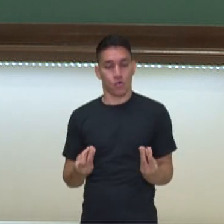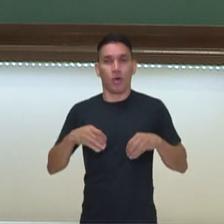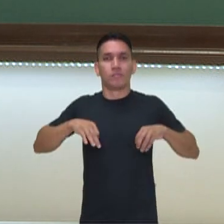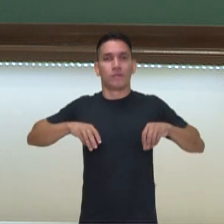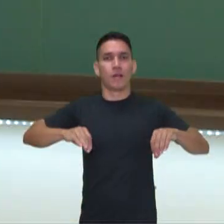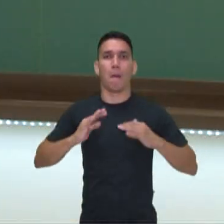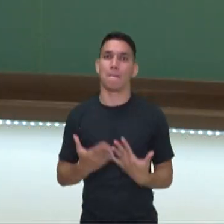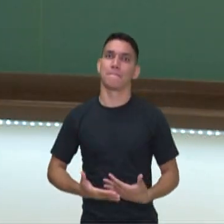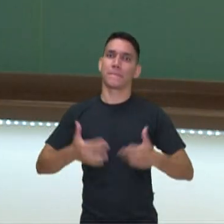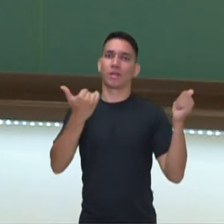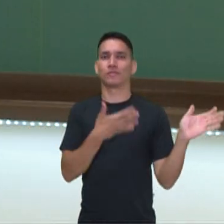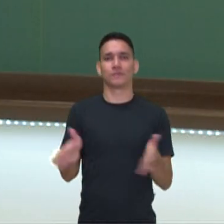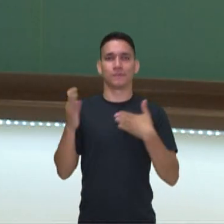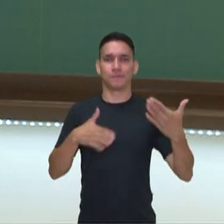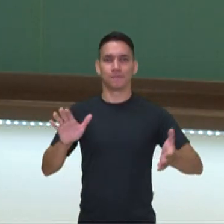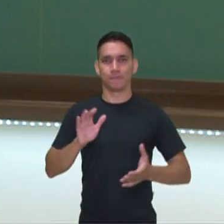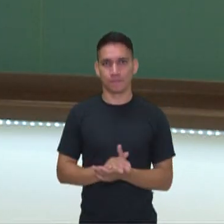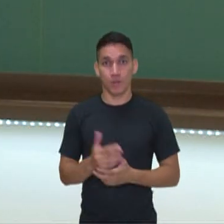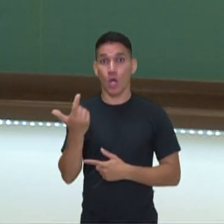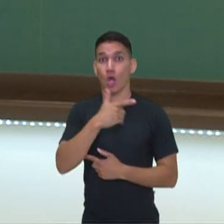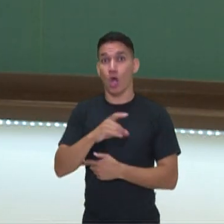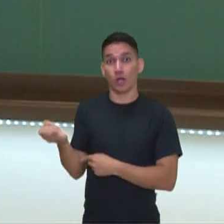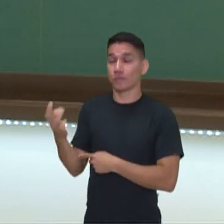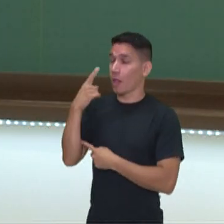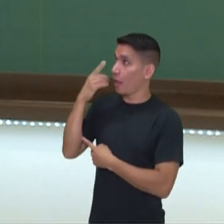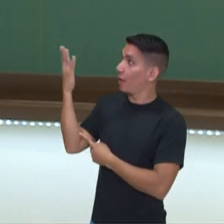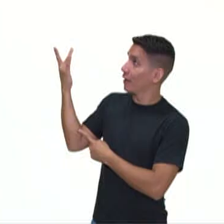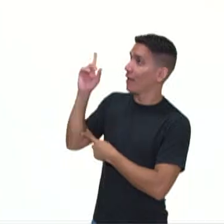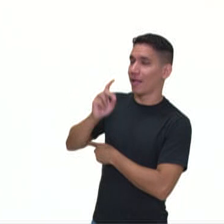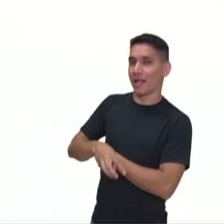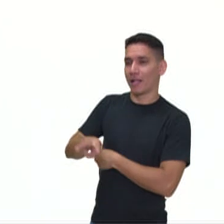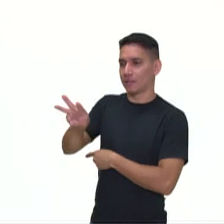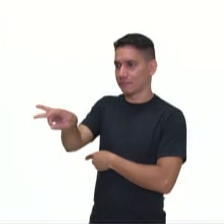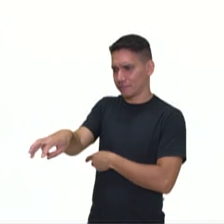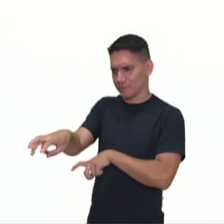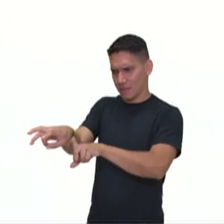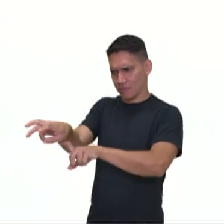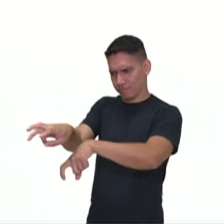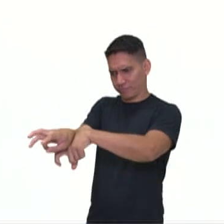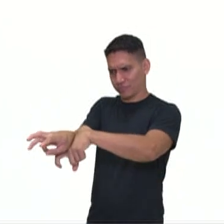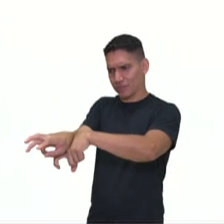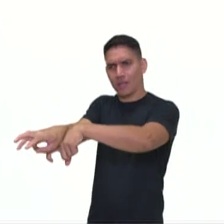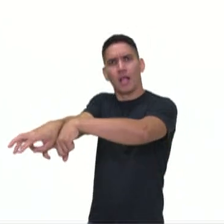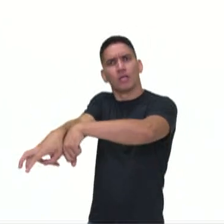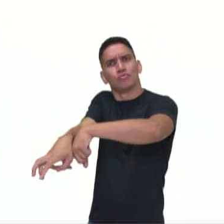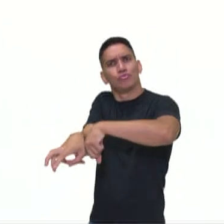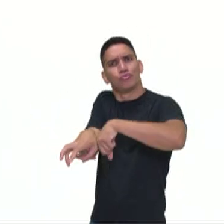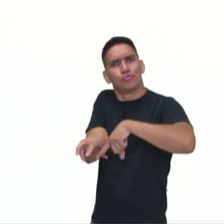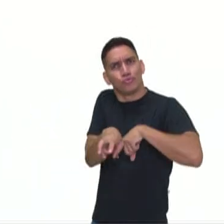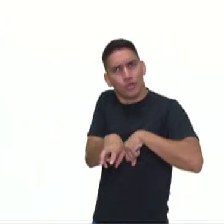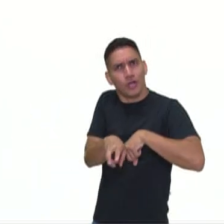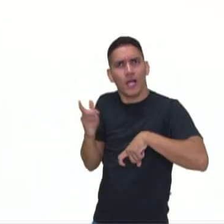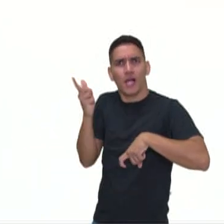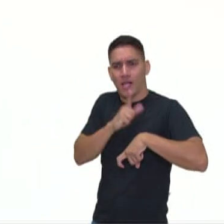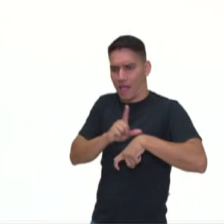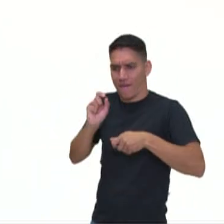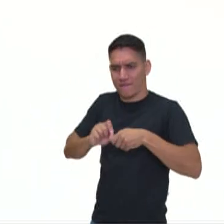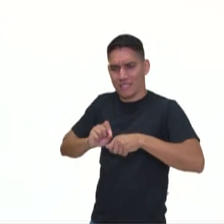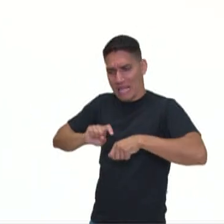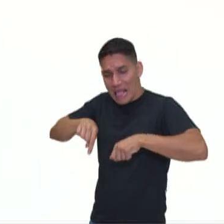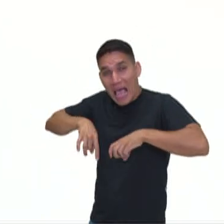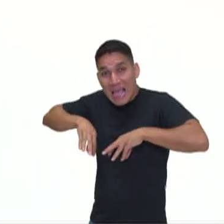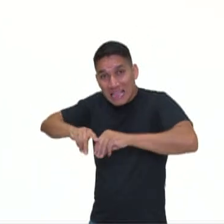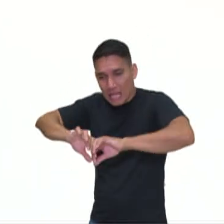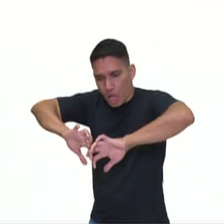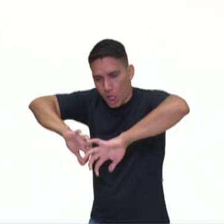Outra novidade, a charrua, com um arado de ferro que então possibilitava revirar a terra em